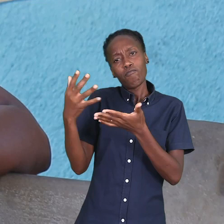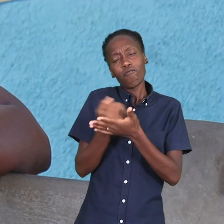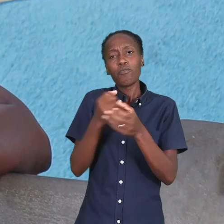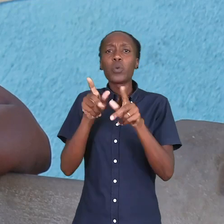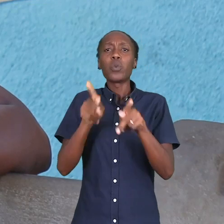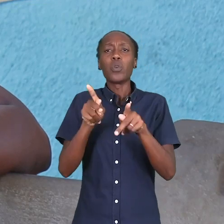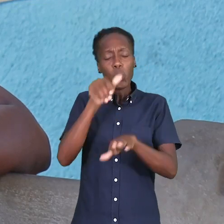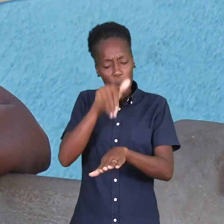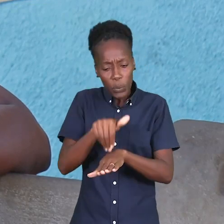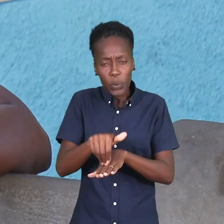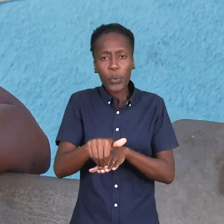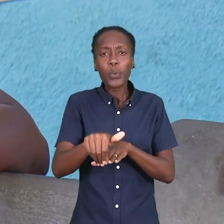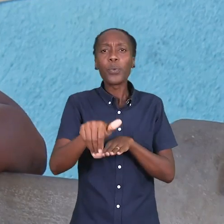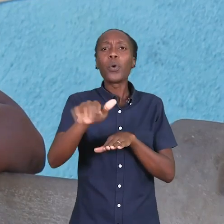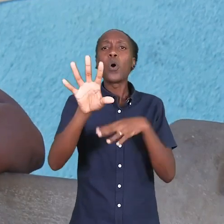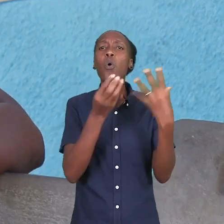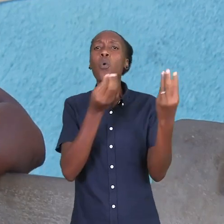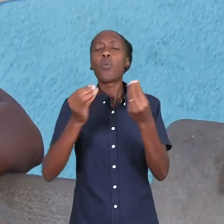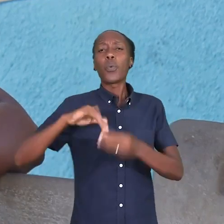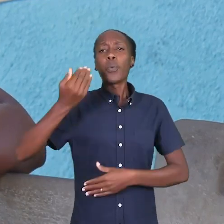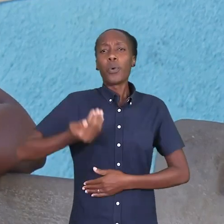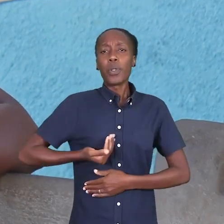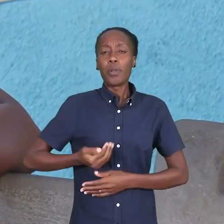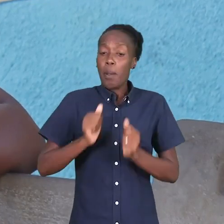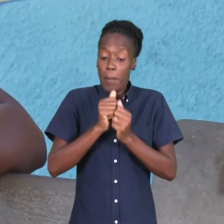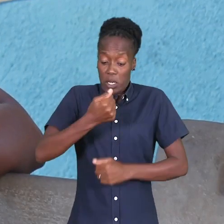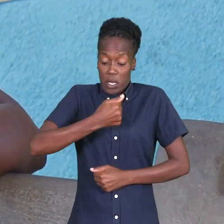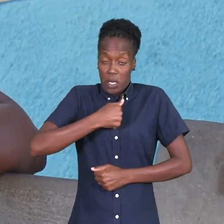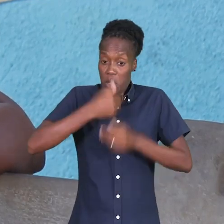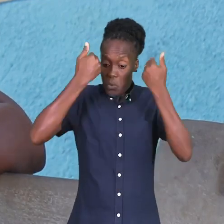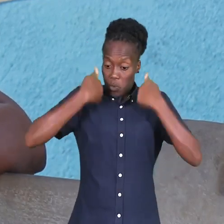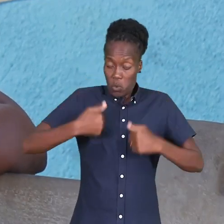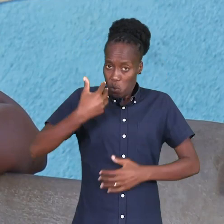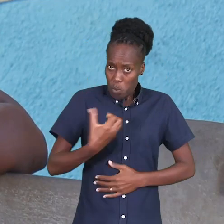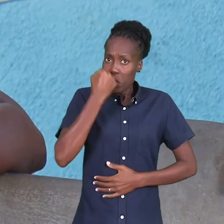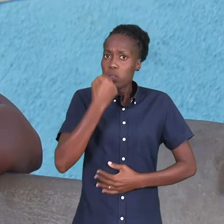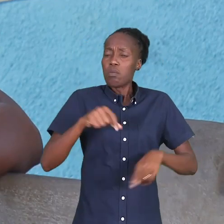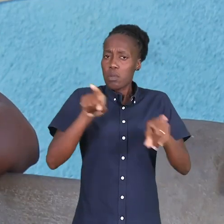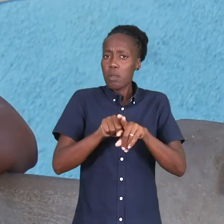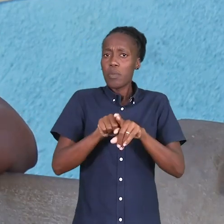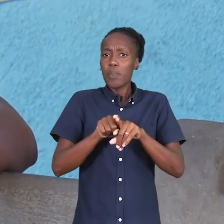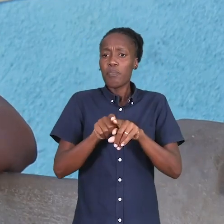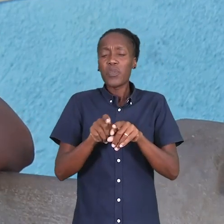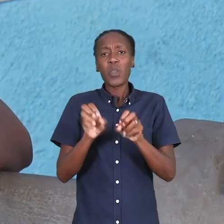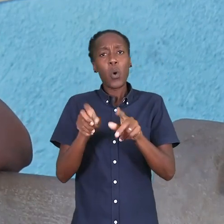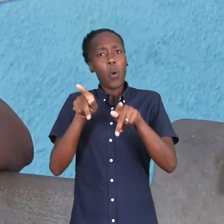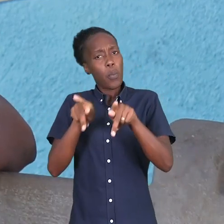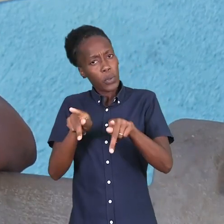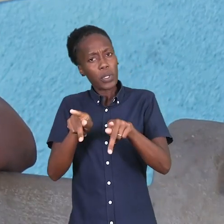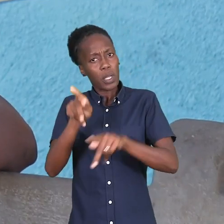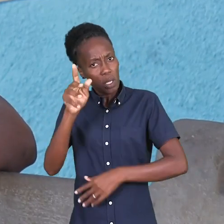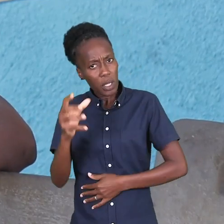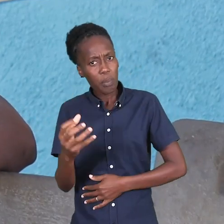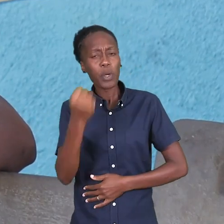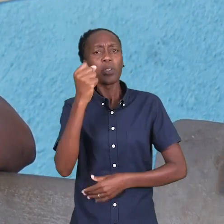conseguiu por falta de oportunidades e buscou outras oportunidades que fariam com que ela se mantivesse como mulher. Uhum. Mas